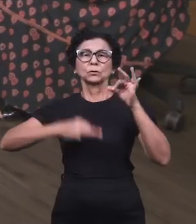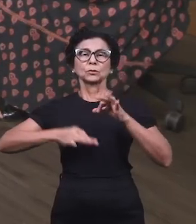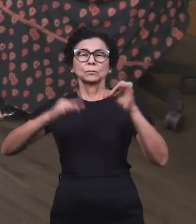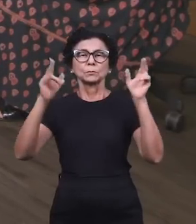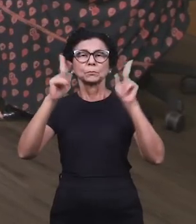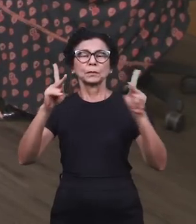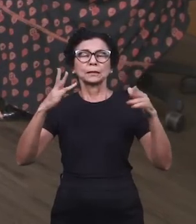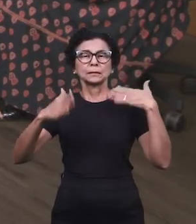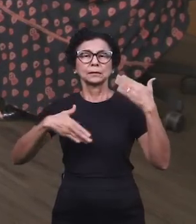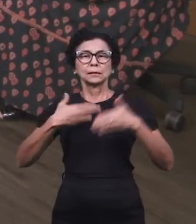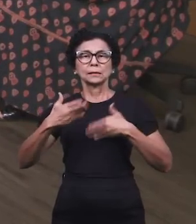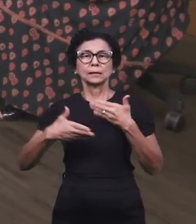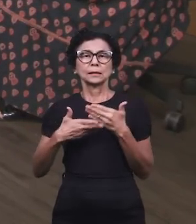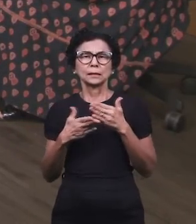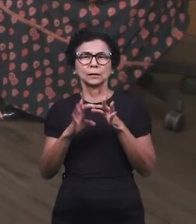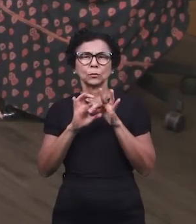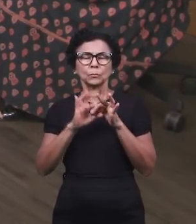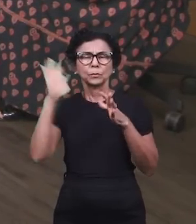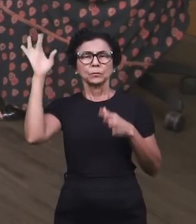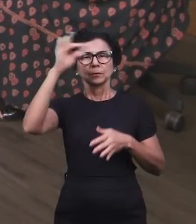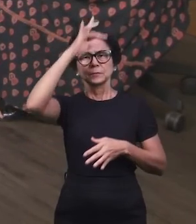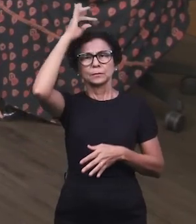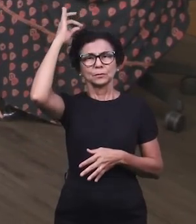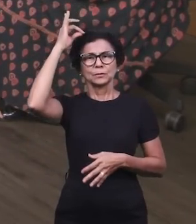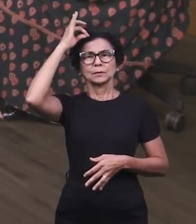está fazendo uma separação